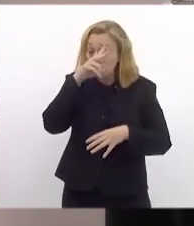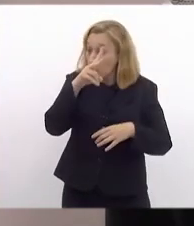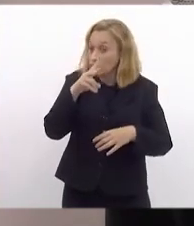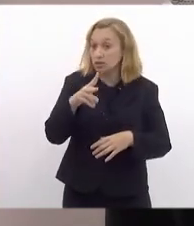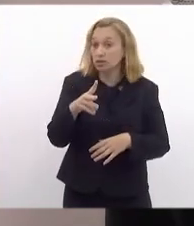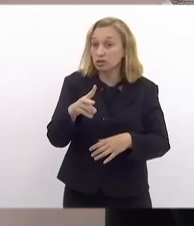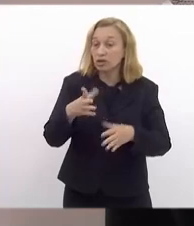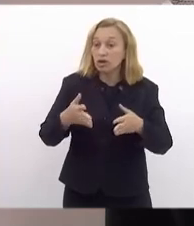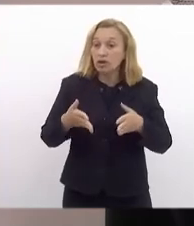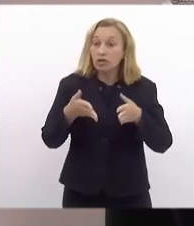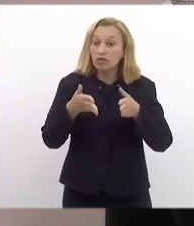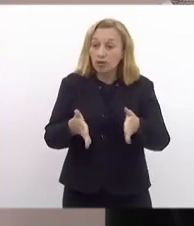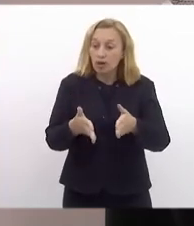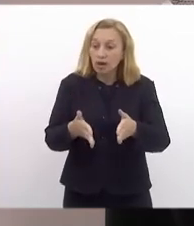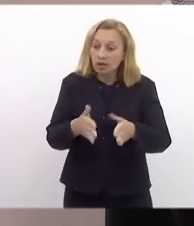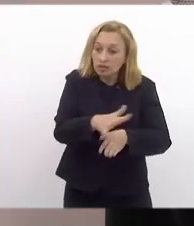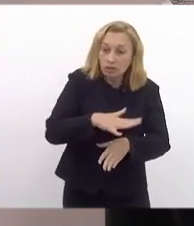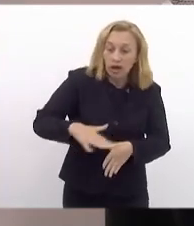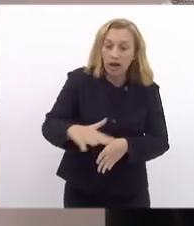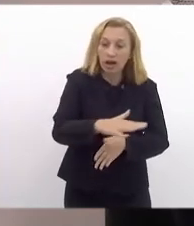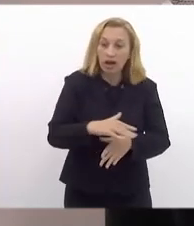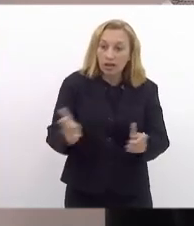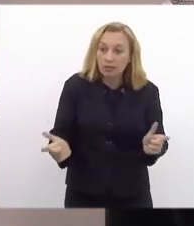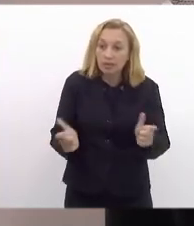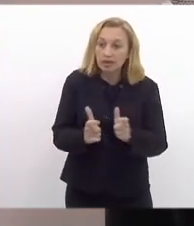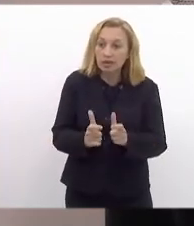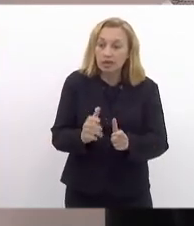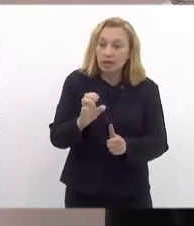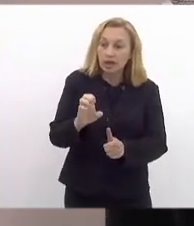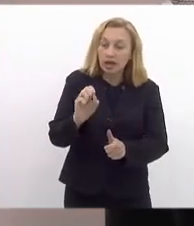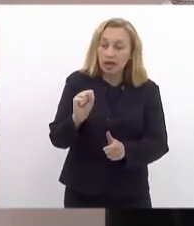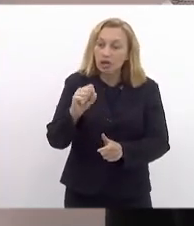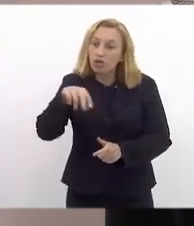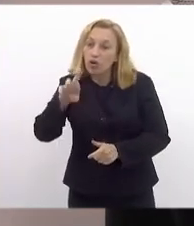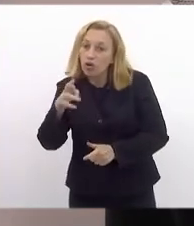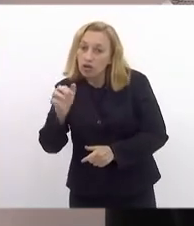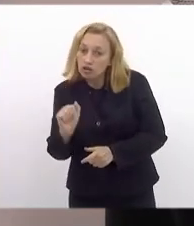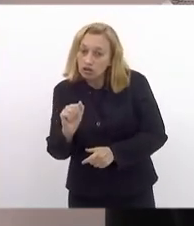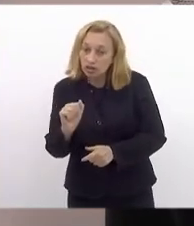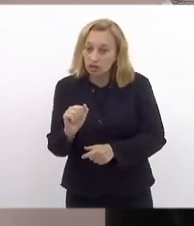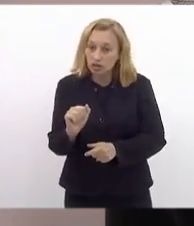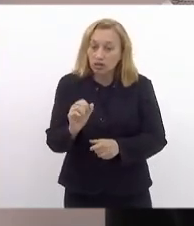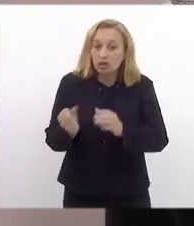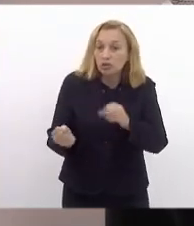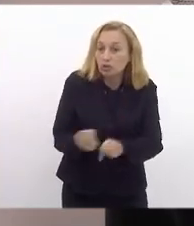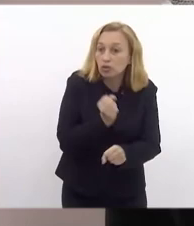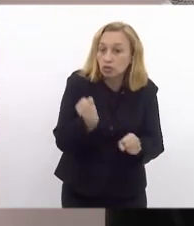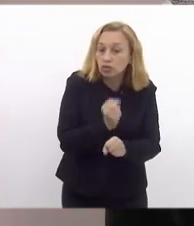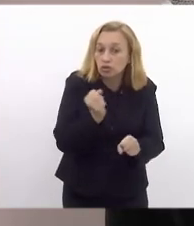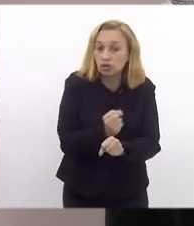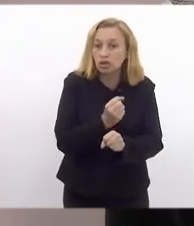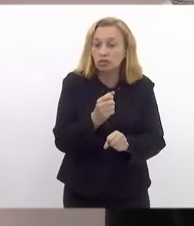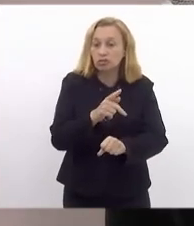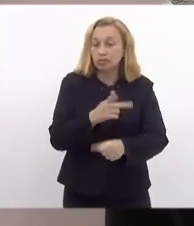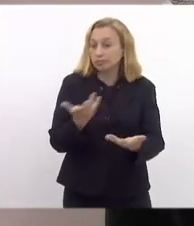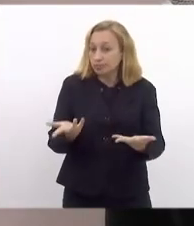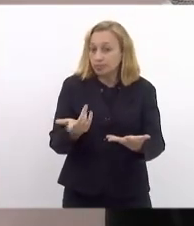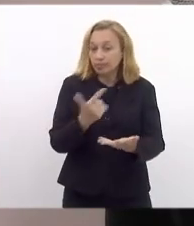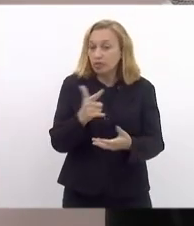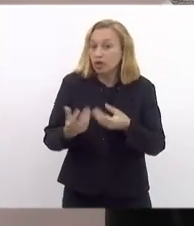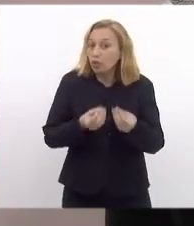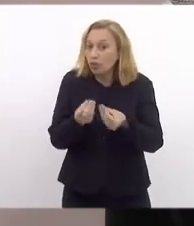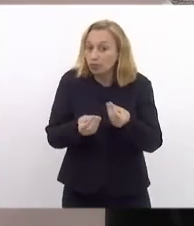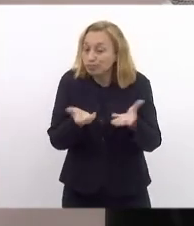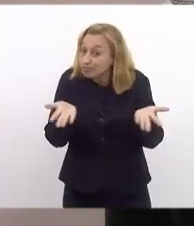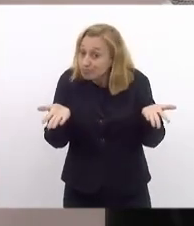excesso concentrada numa pequena área de encosta em estágio 1 é de construções encosta não tem